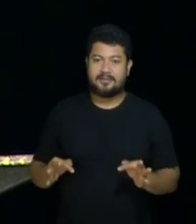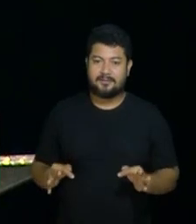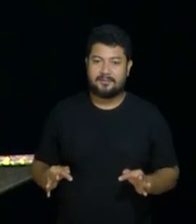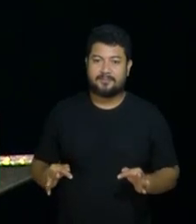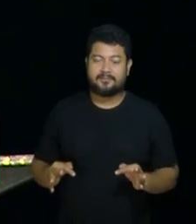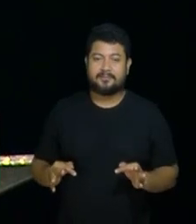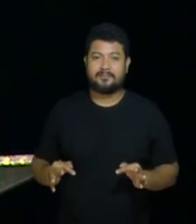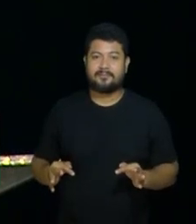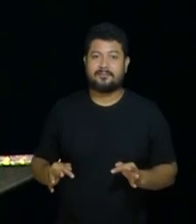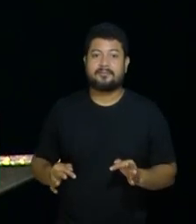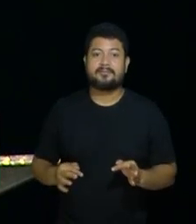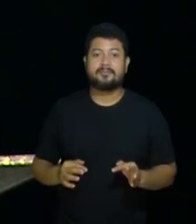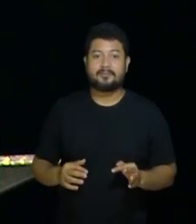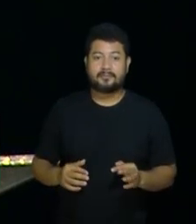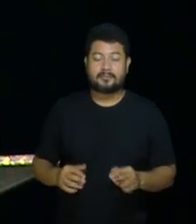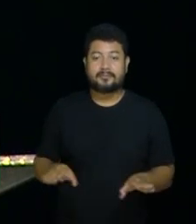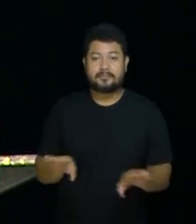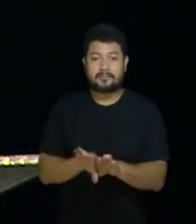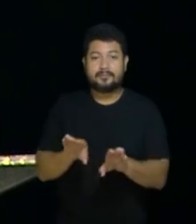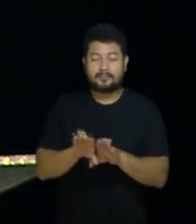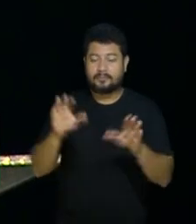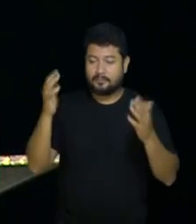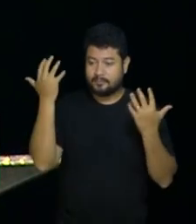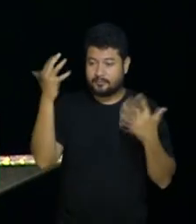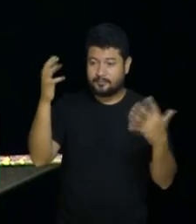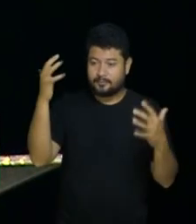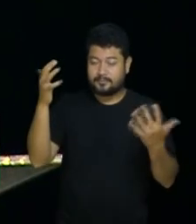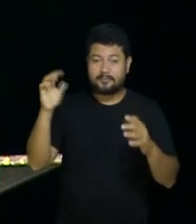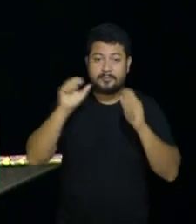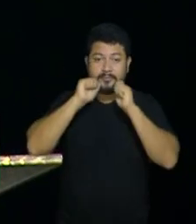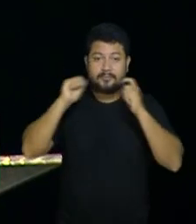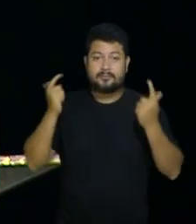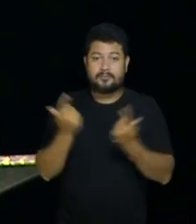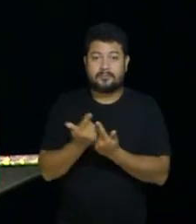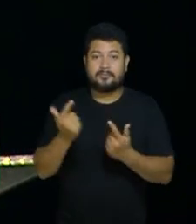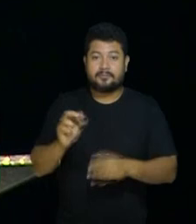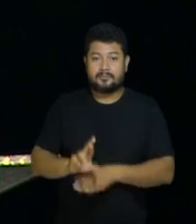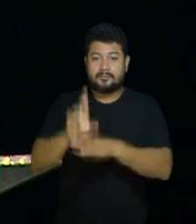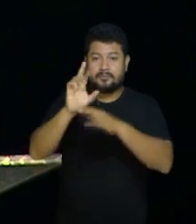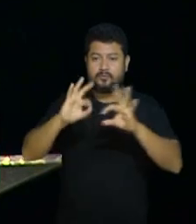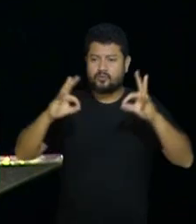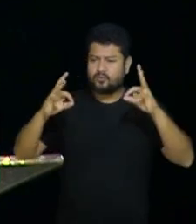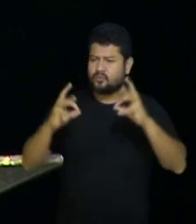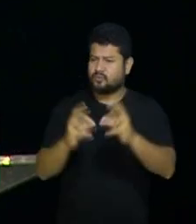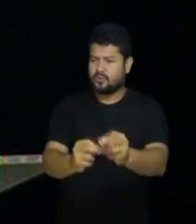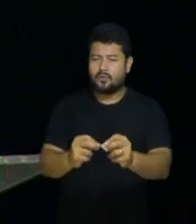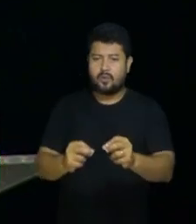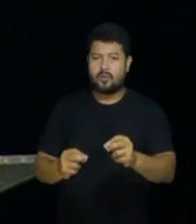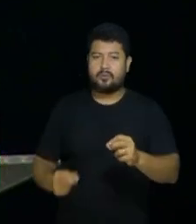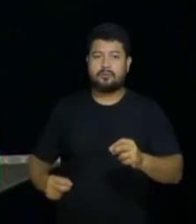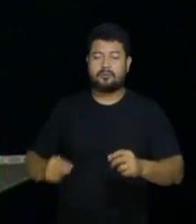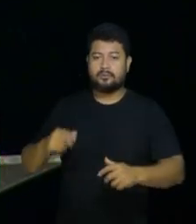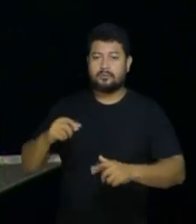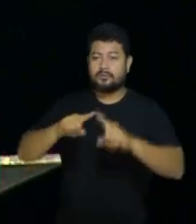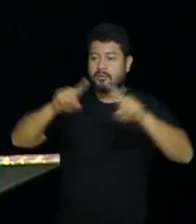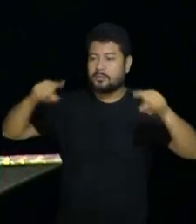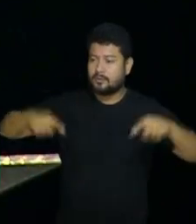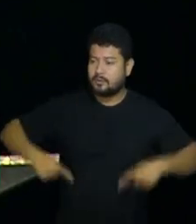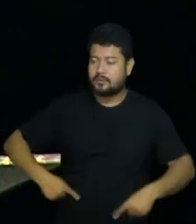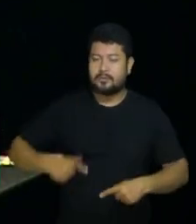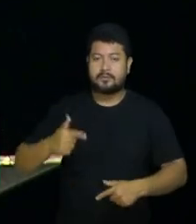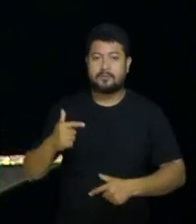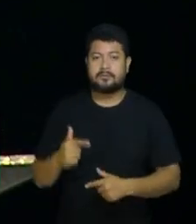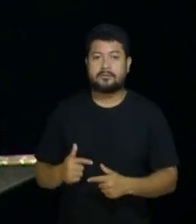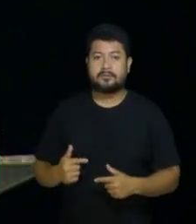parabenizar a Assembleia, né, em nome de todos os funcionários da Assembleia, todos os assessores de deputados e coisas, pelos